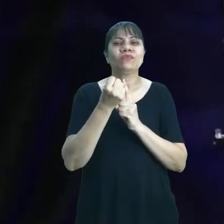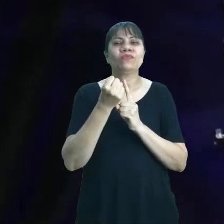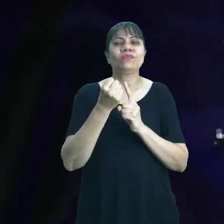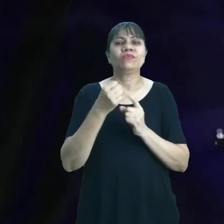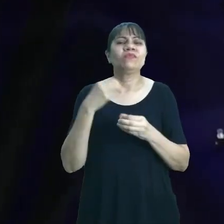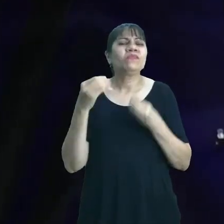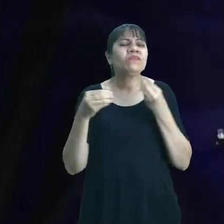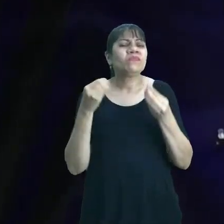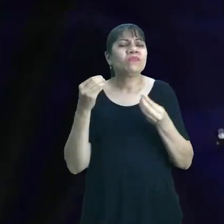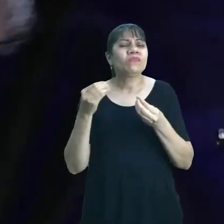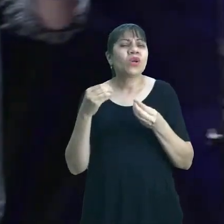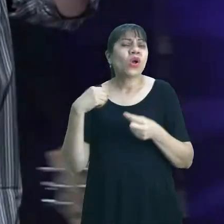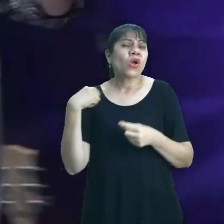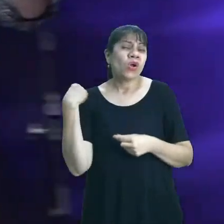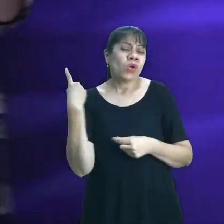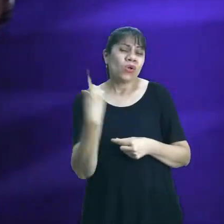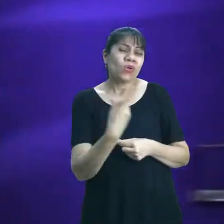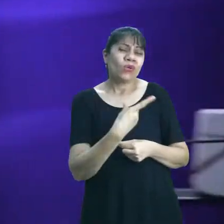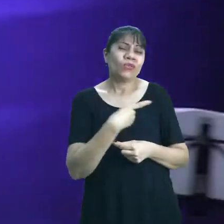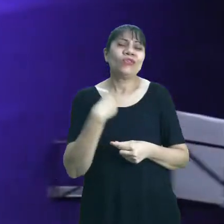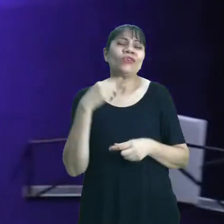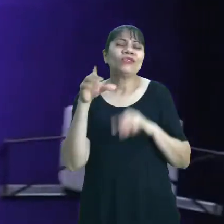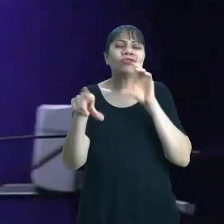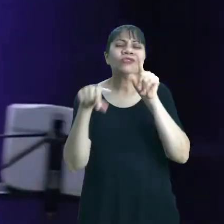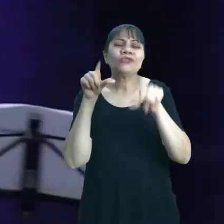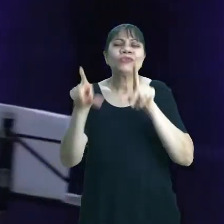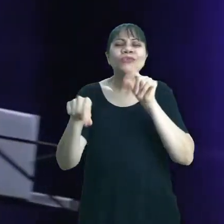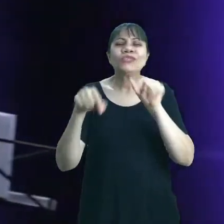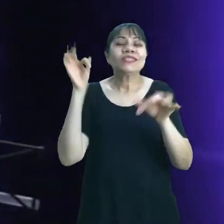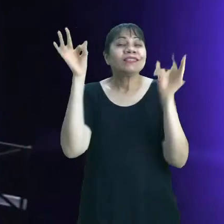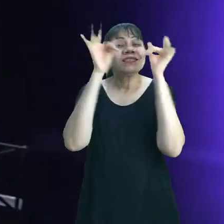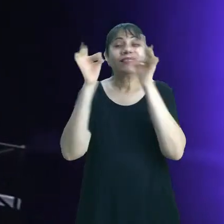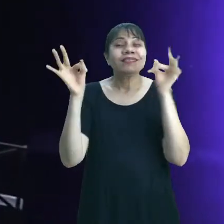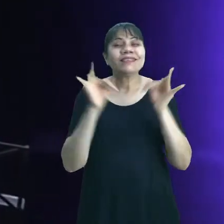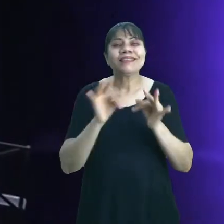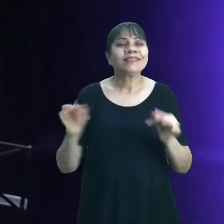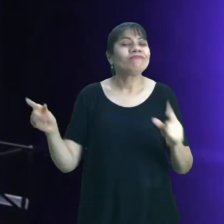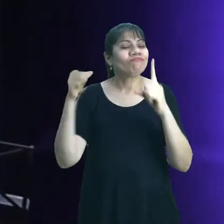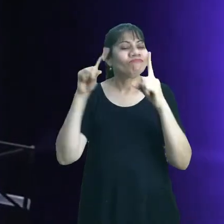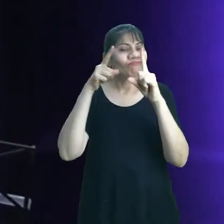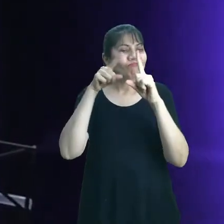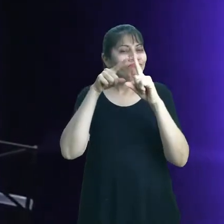nós buscamos a felicidade como objetivo.